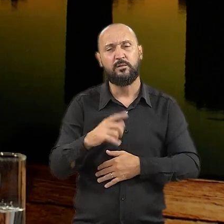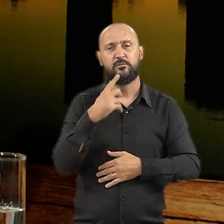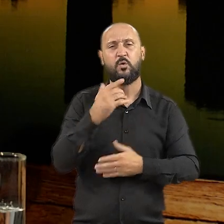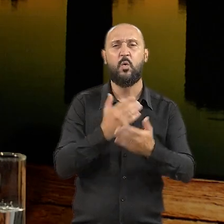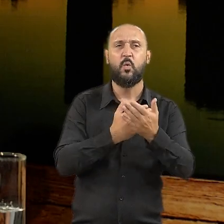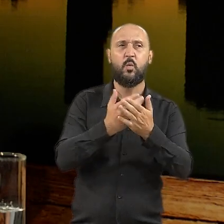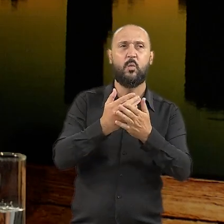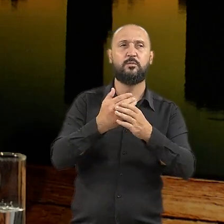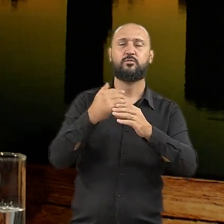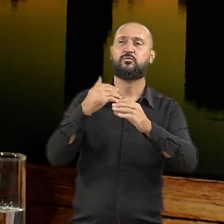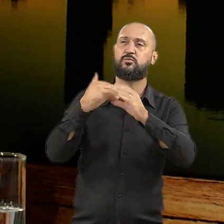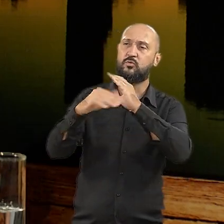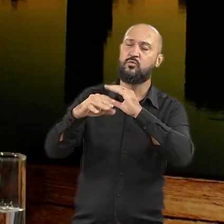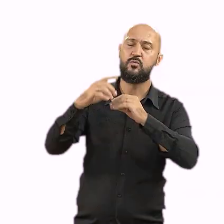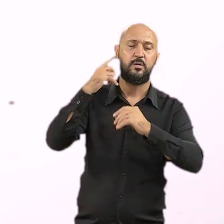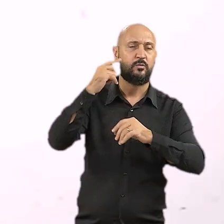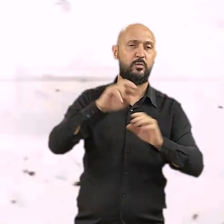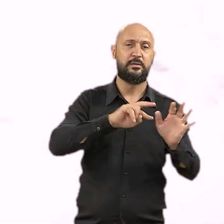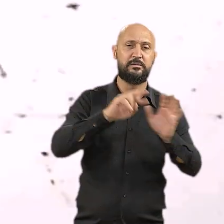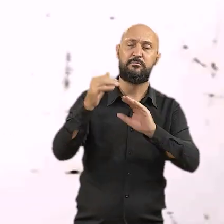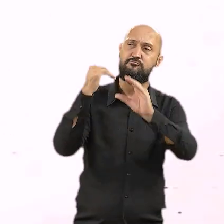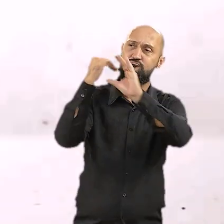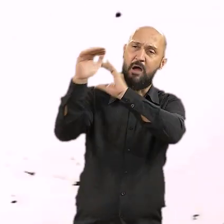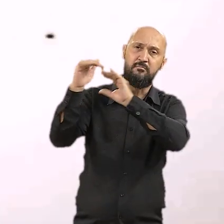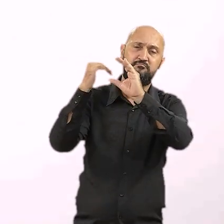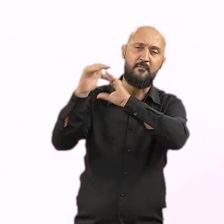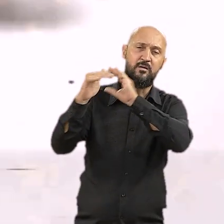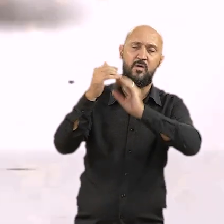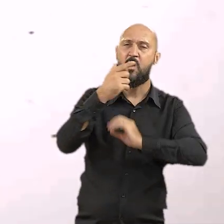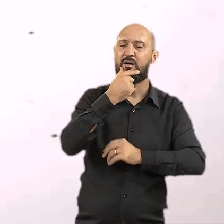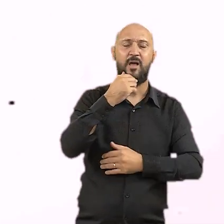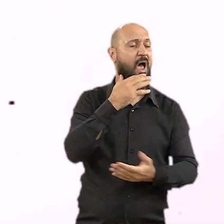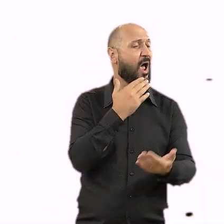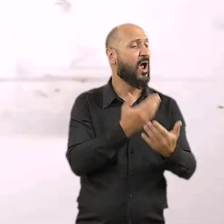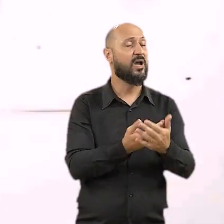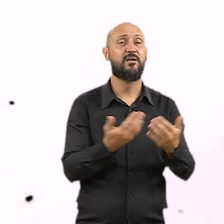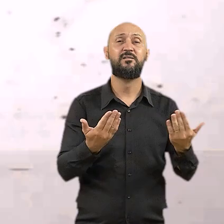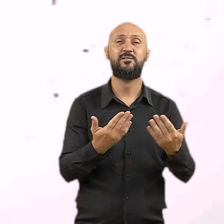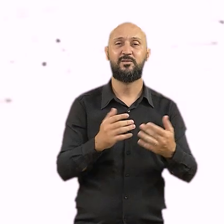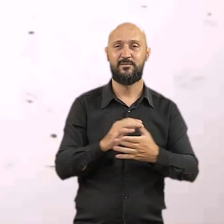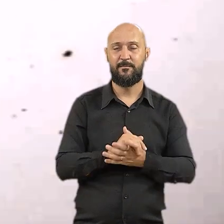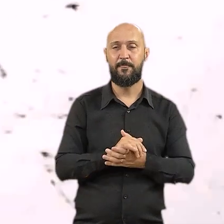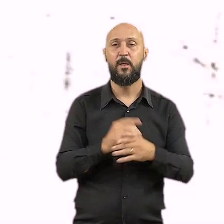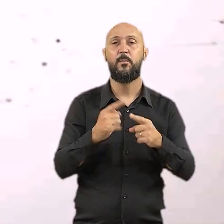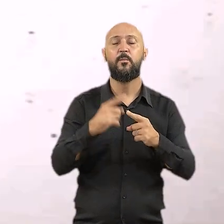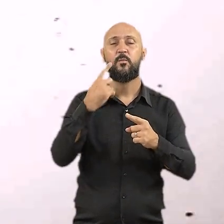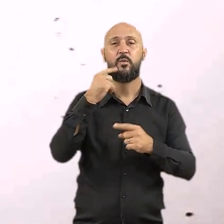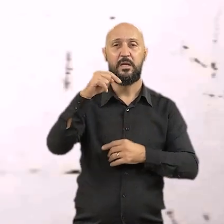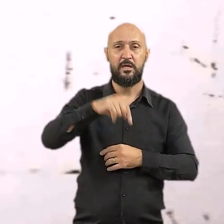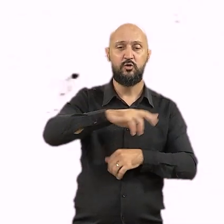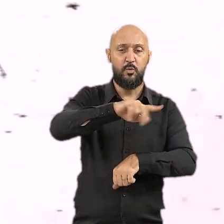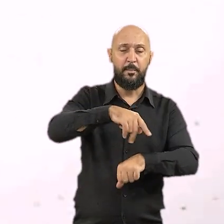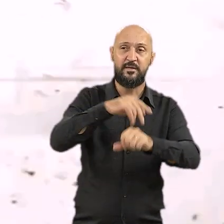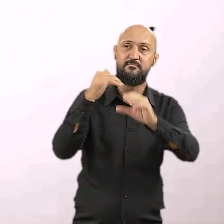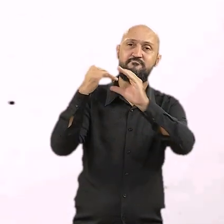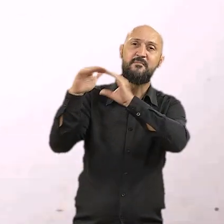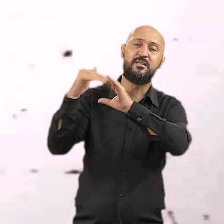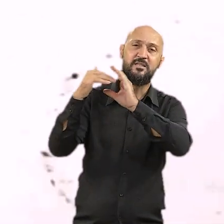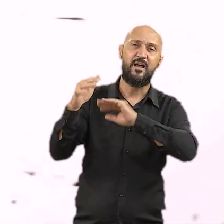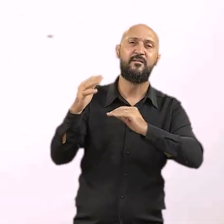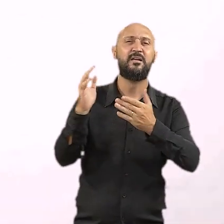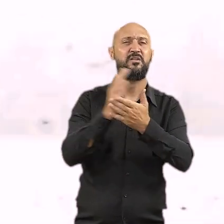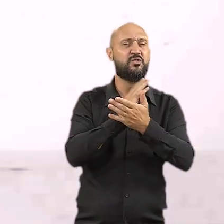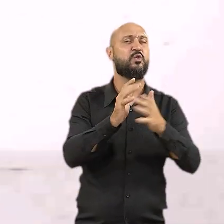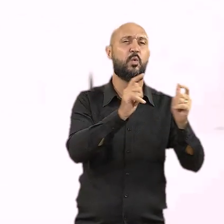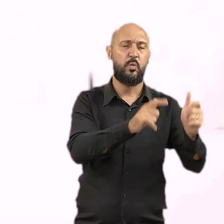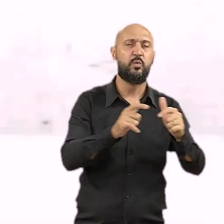com eles, e a gente começou a mandar Som do Mato toda semana, regularmente. Os caras ficaram encantados com isso, porque nenhuma emissora do país